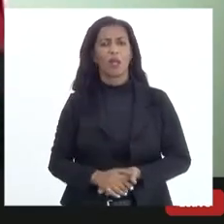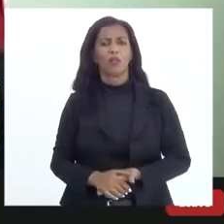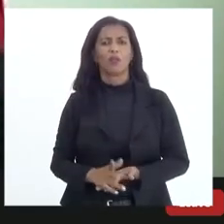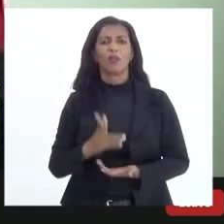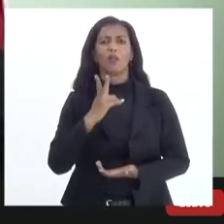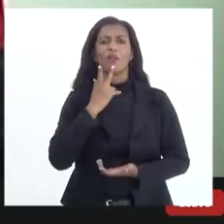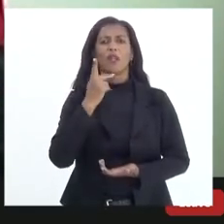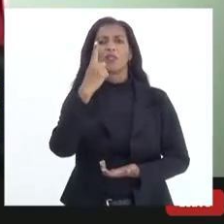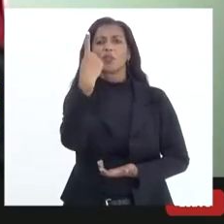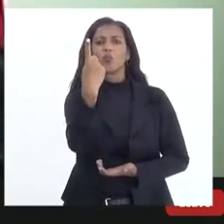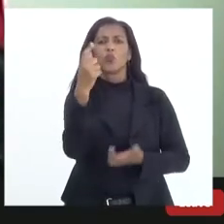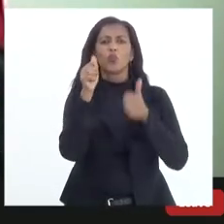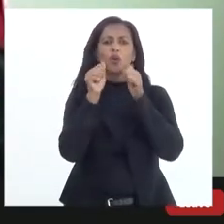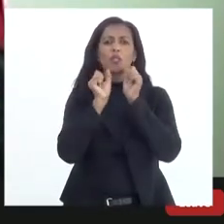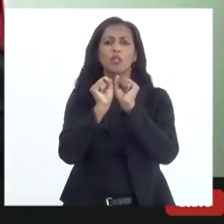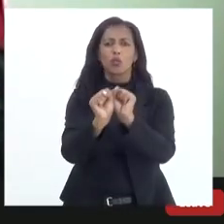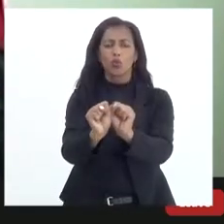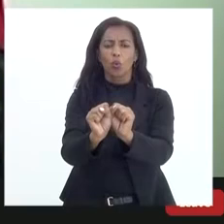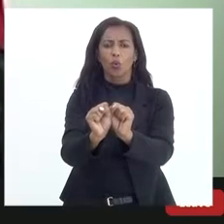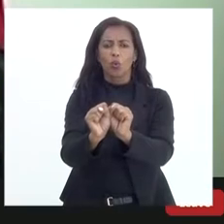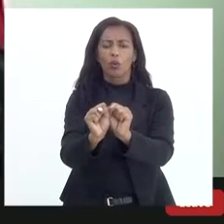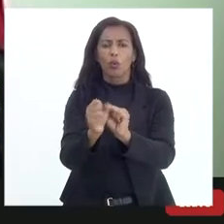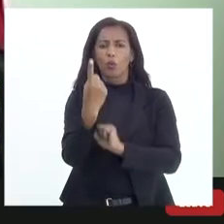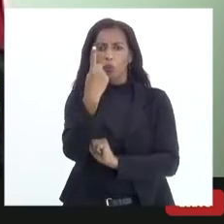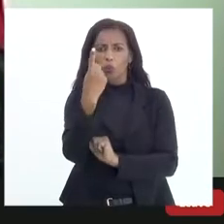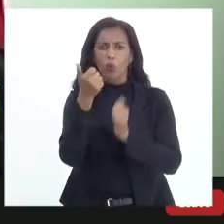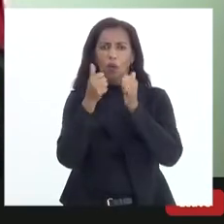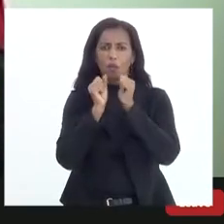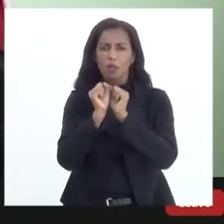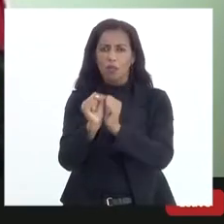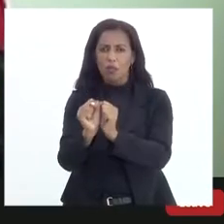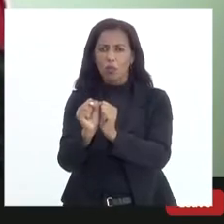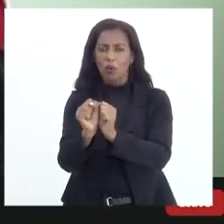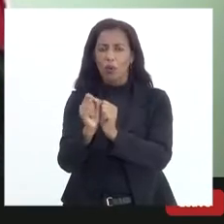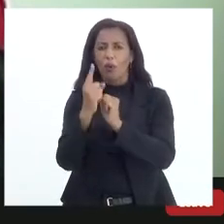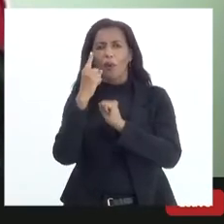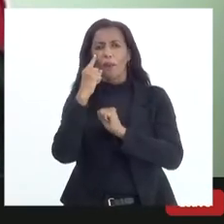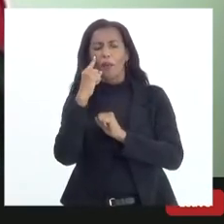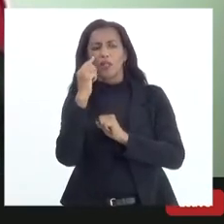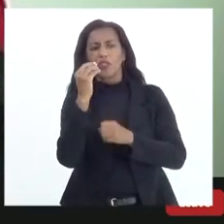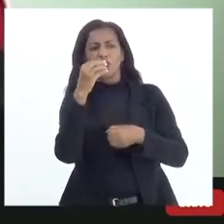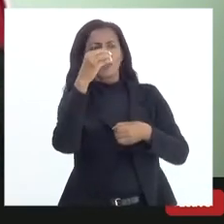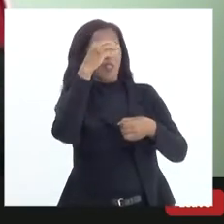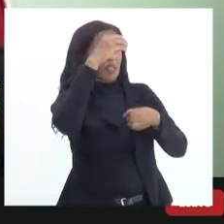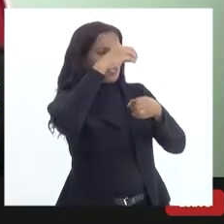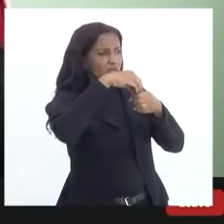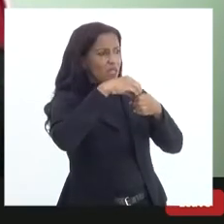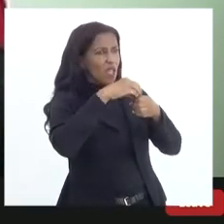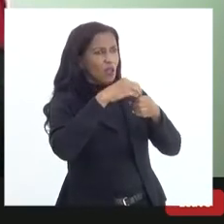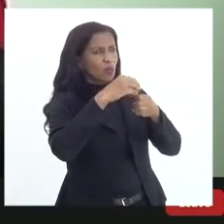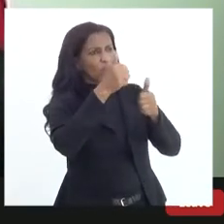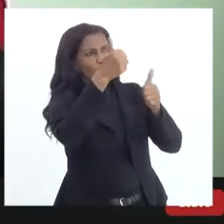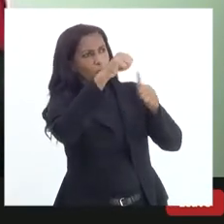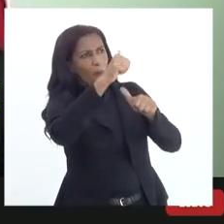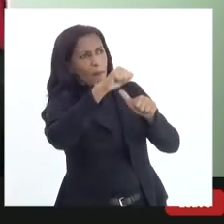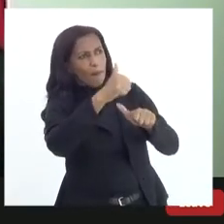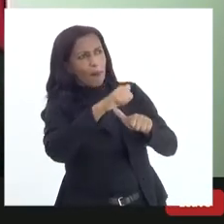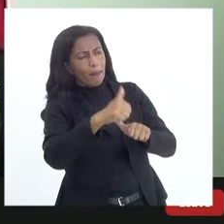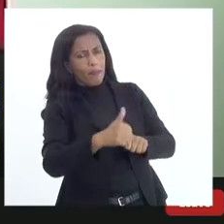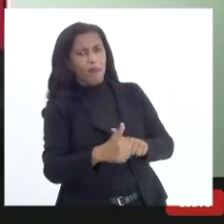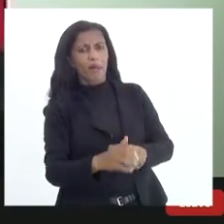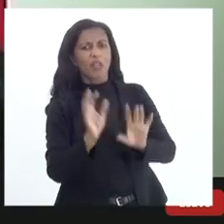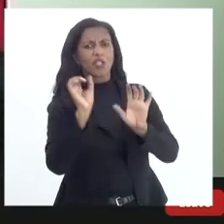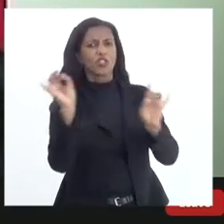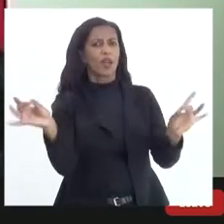um assessor para a gente fazer exatamente uma varredura dentro da Alerj e apresentar essas leis